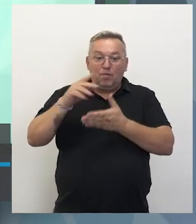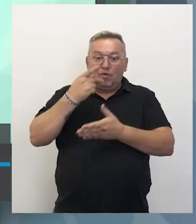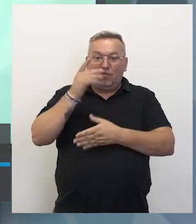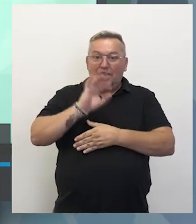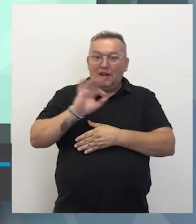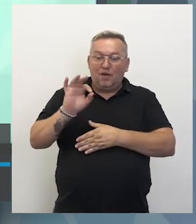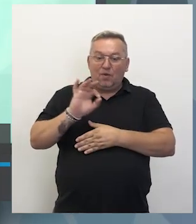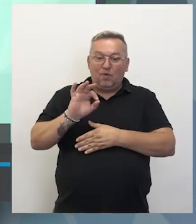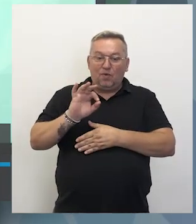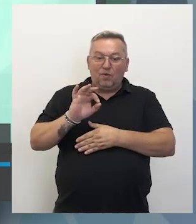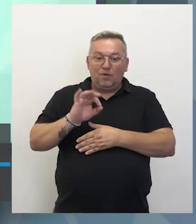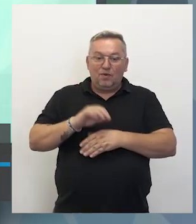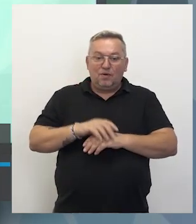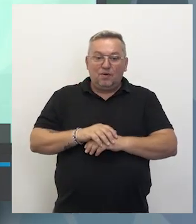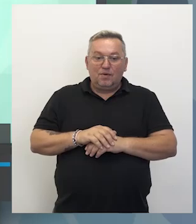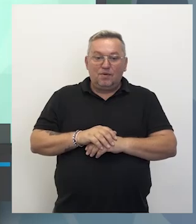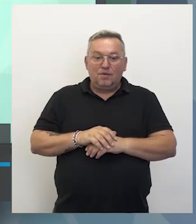não. Deixa eu ver.